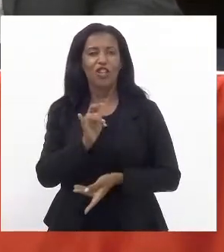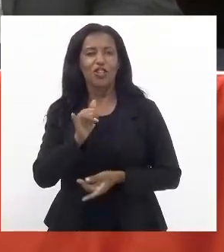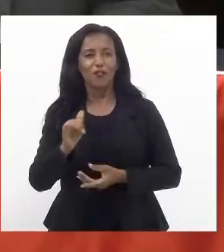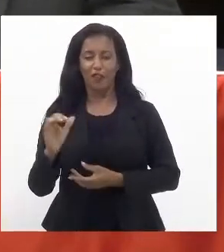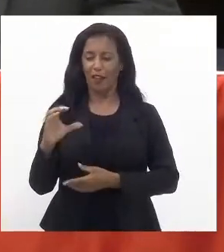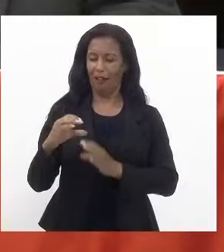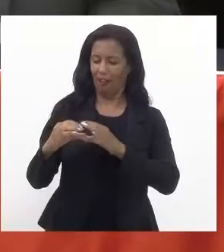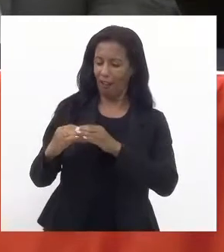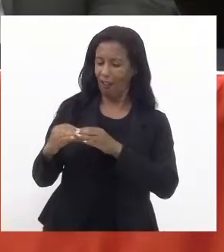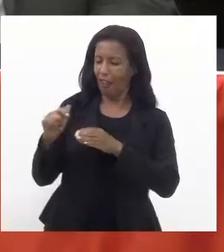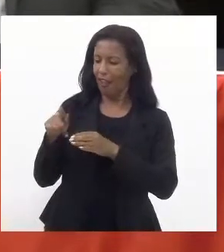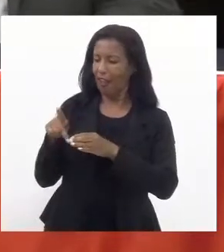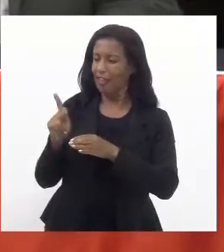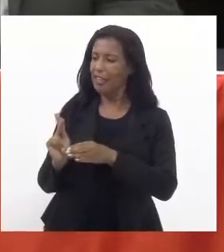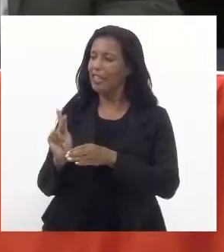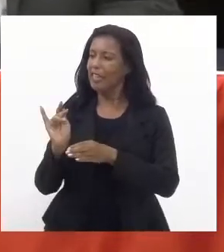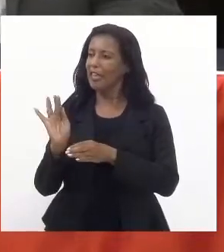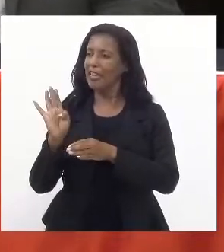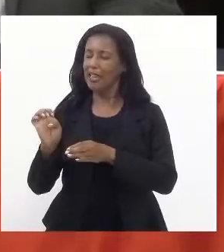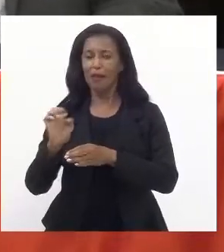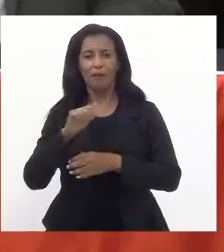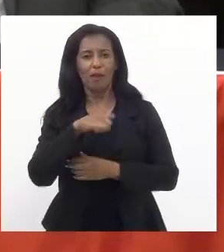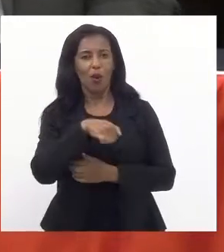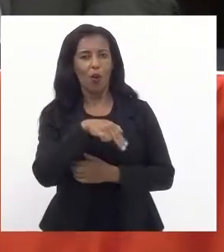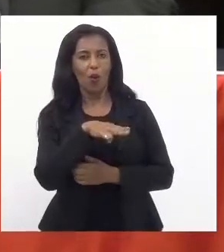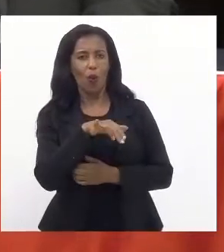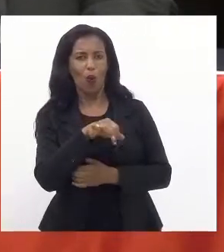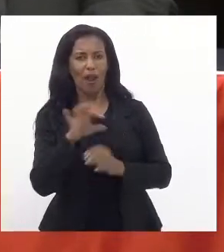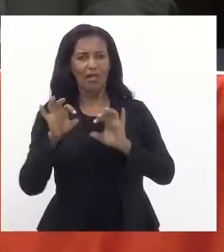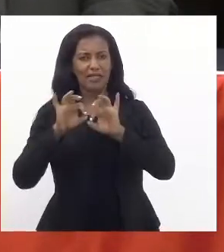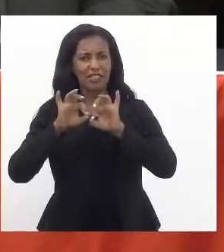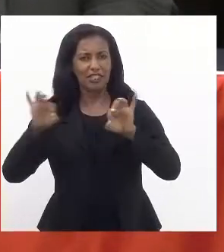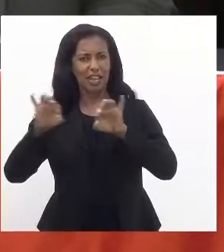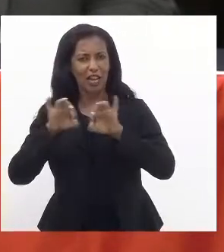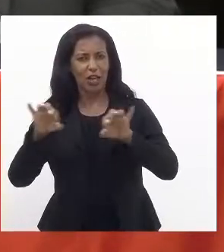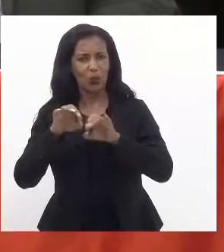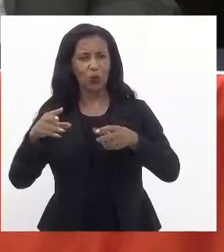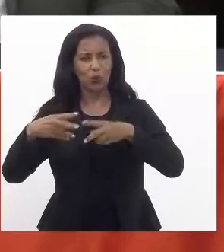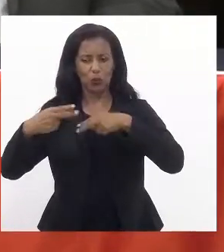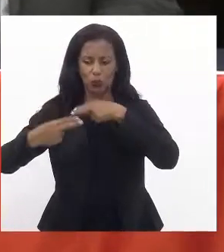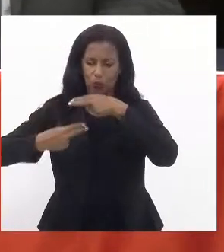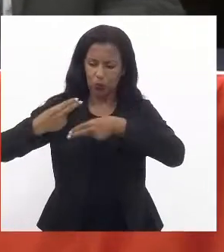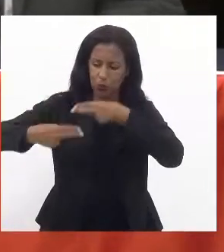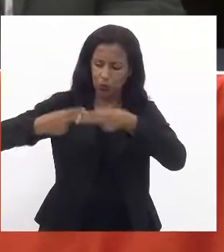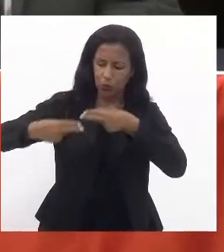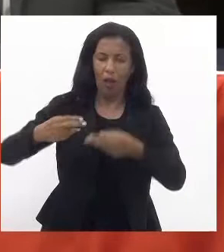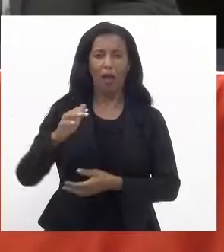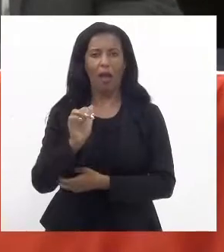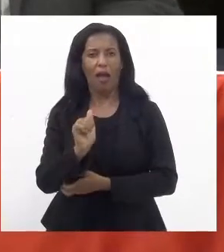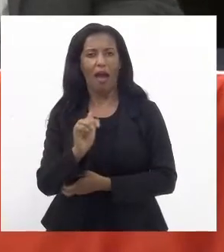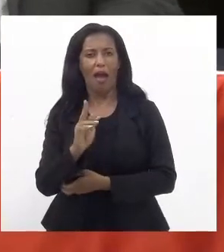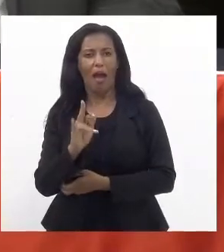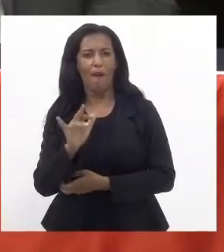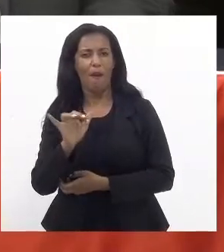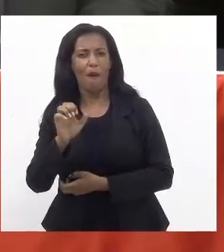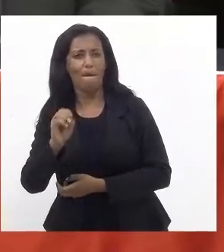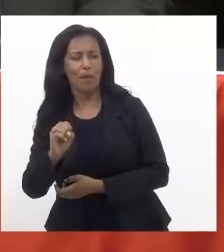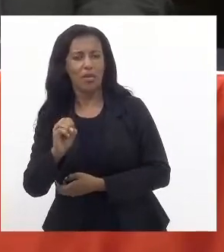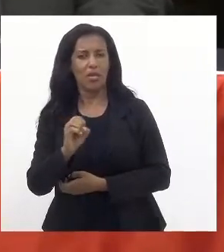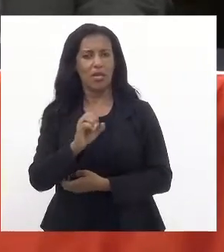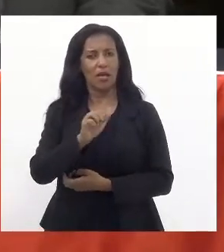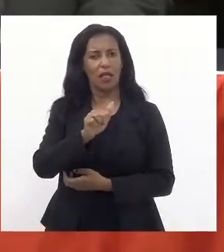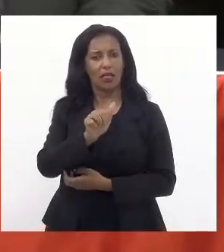frito e cru, coalhada, charoto de folha de uva e de repolho, abobrinha recheada, tabule e